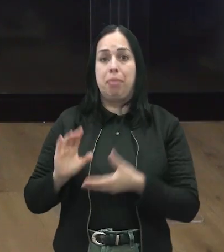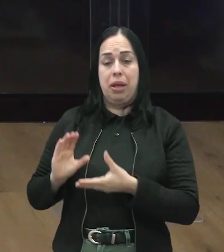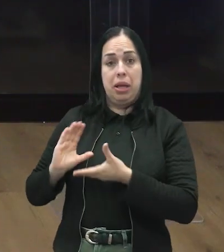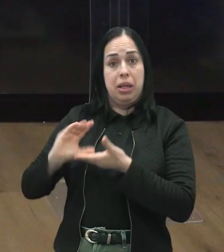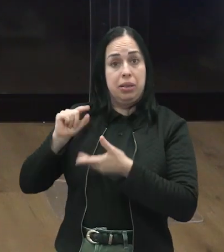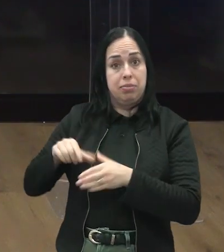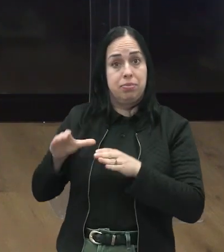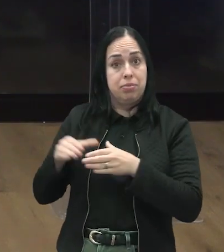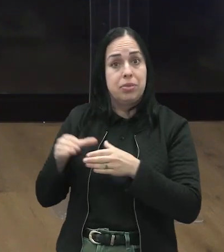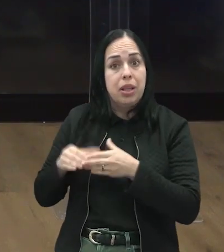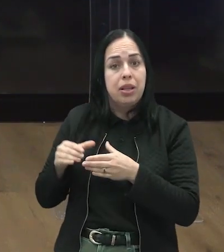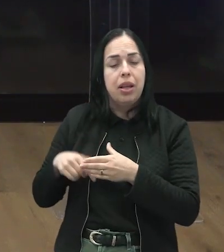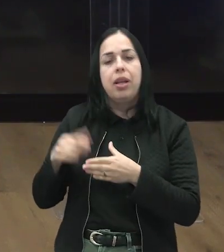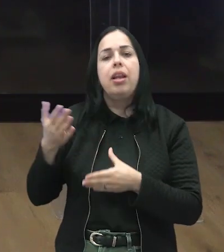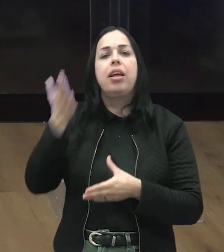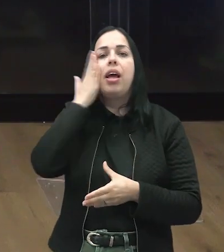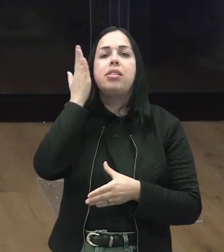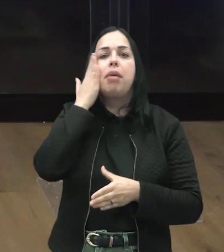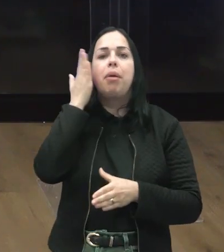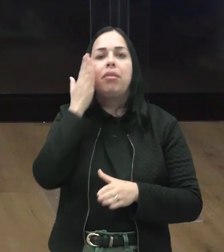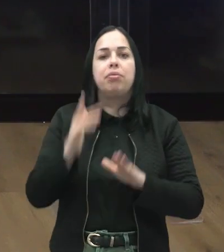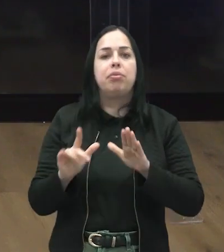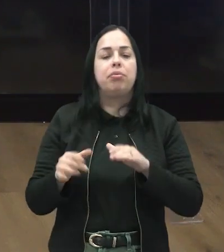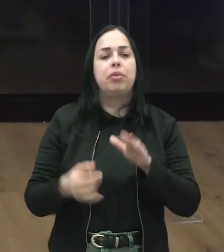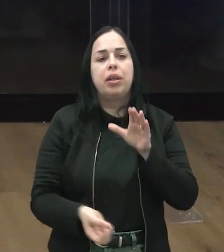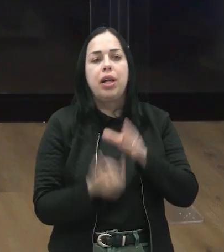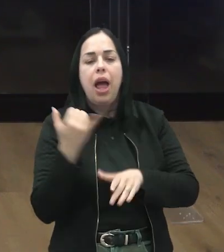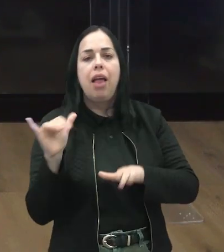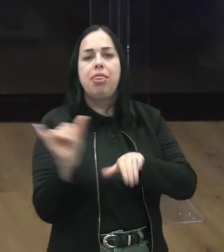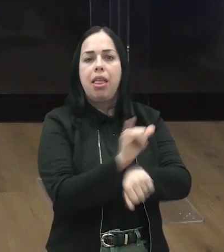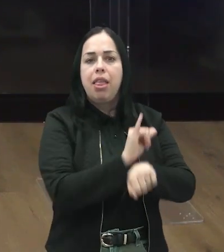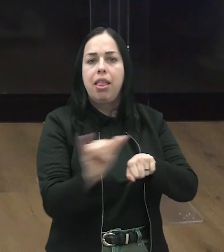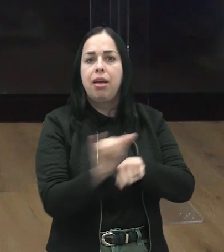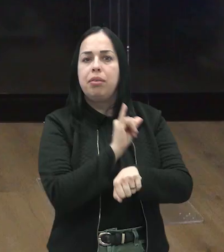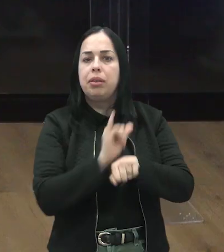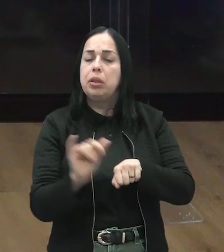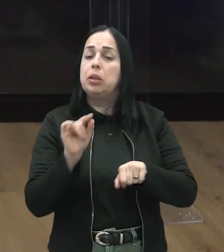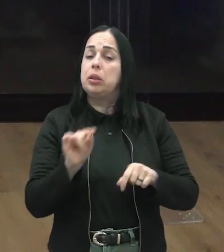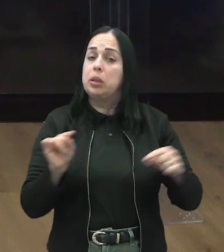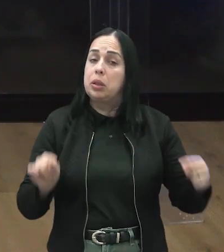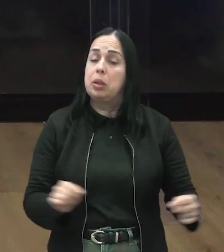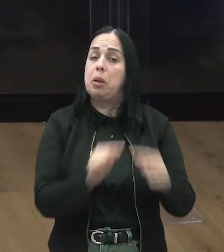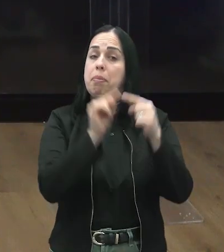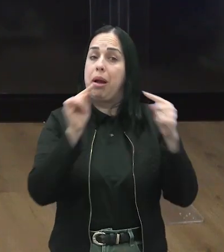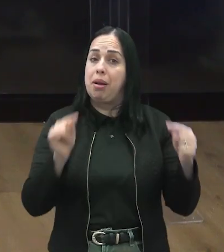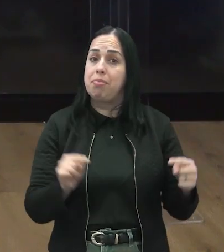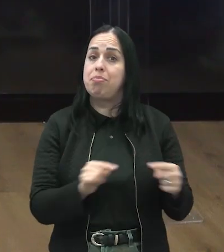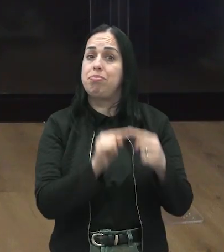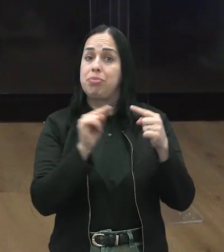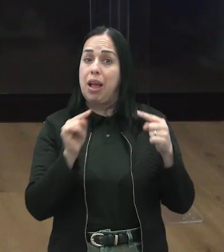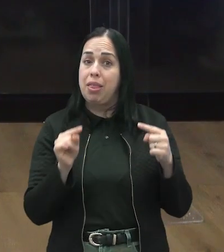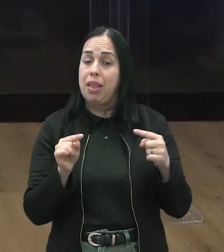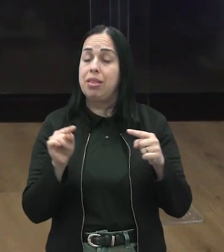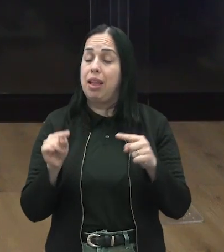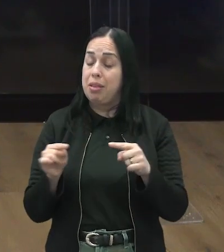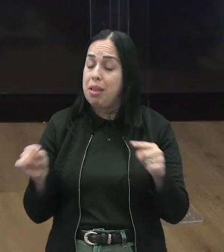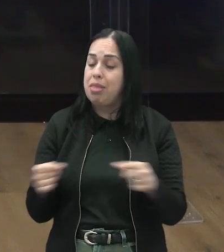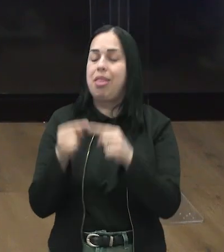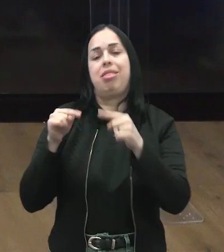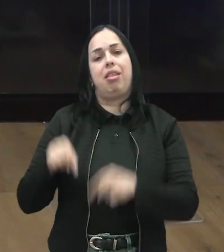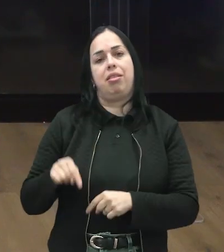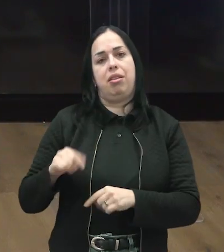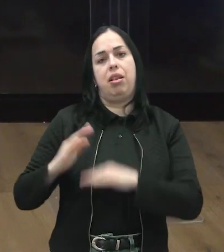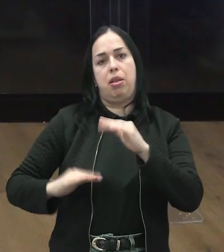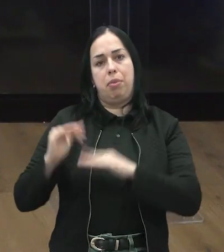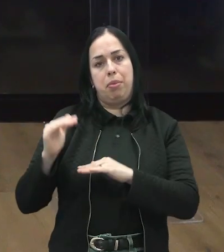e que o órgão estuda como regulamentar novas ferramentas que estejam de acordo com os métodos